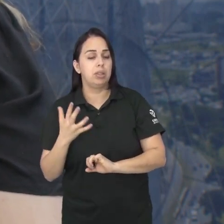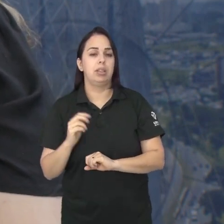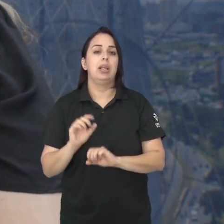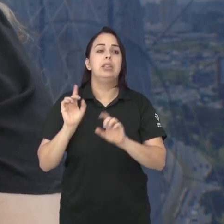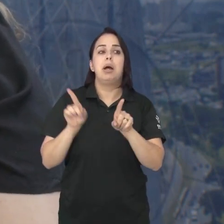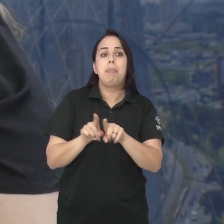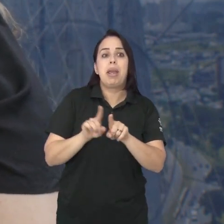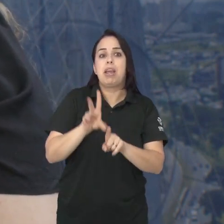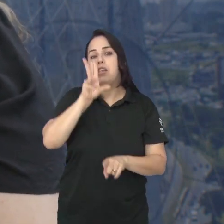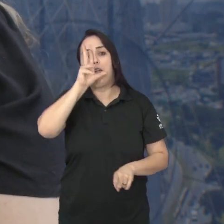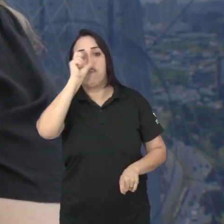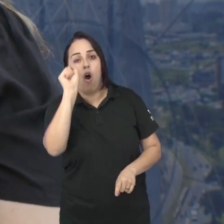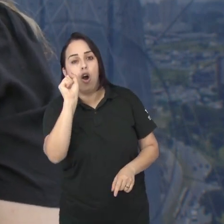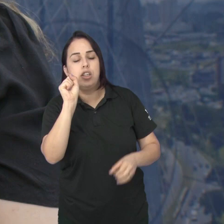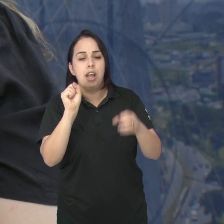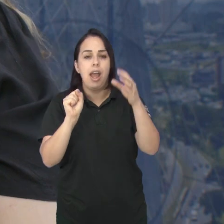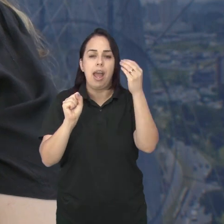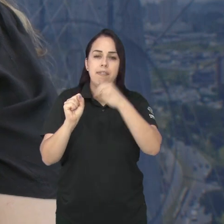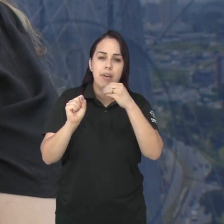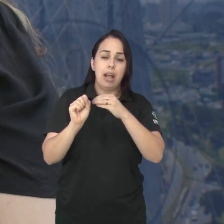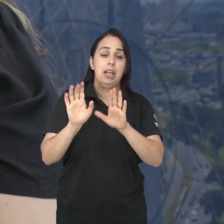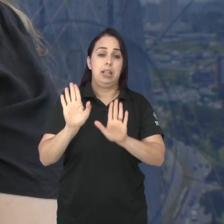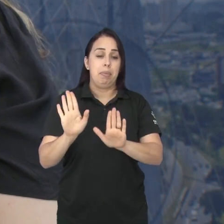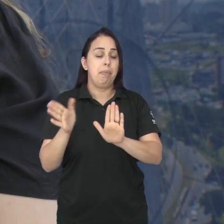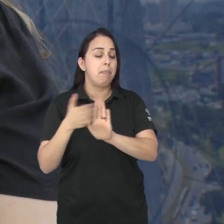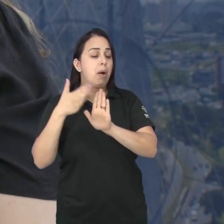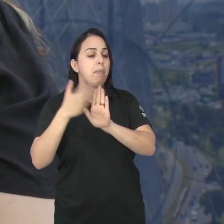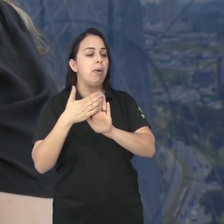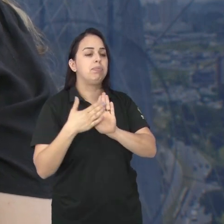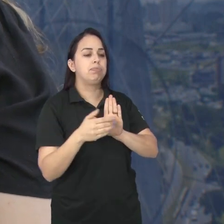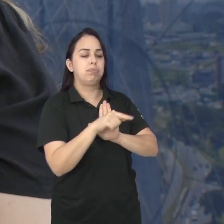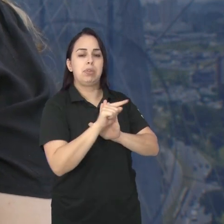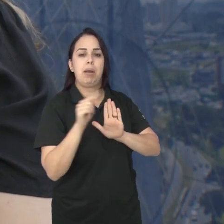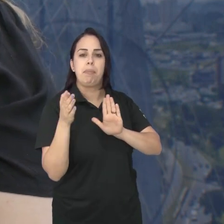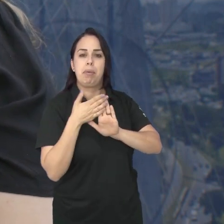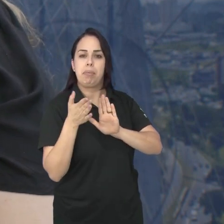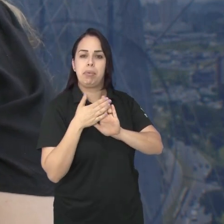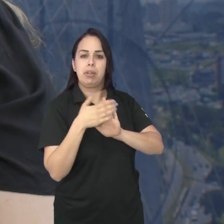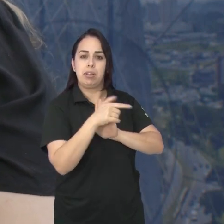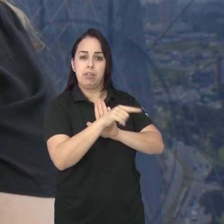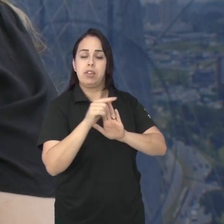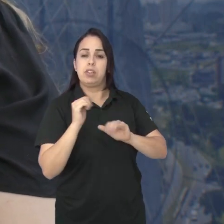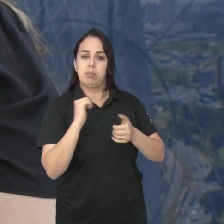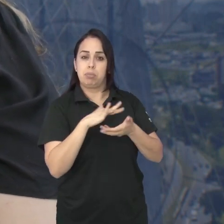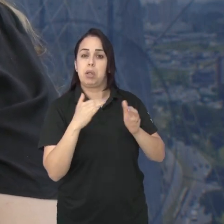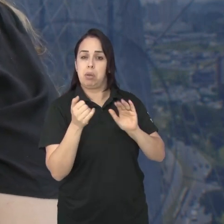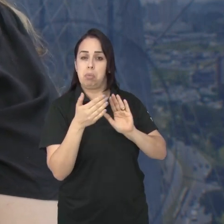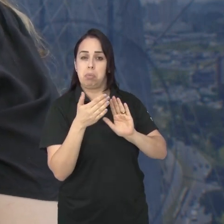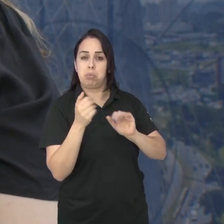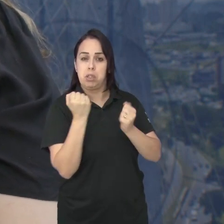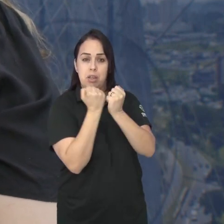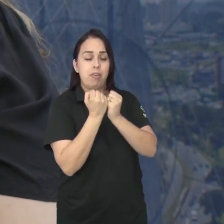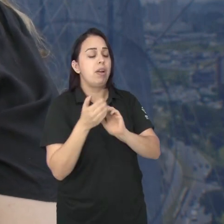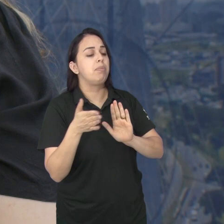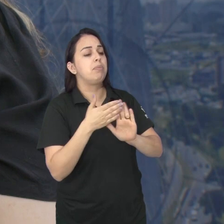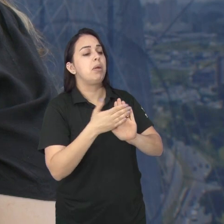que intensidade pode precipitar. E aí, propondo para o operador, né, da Defesa